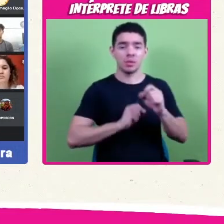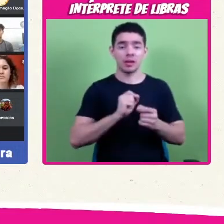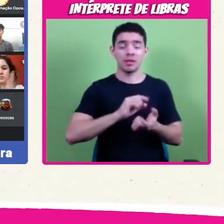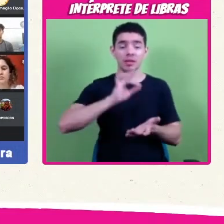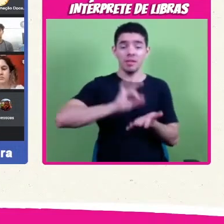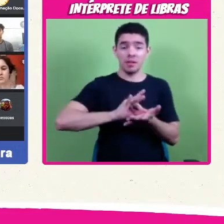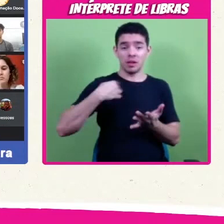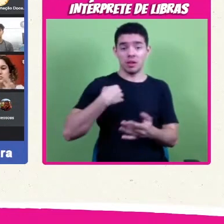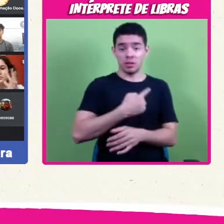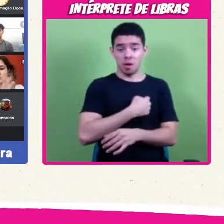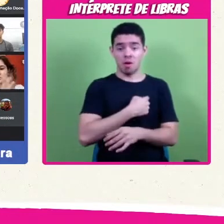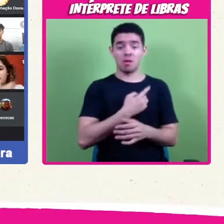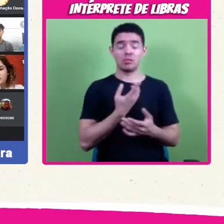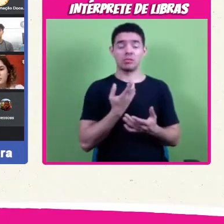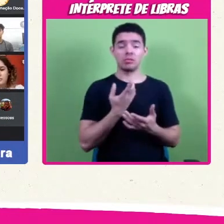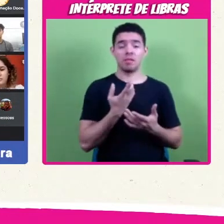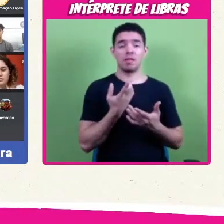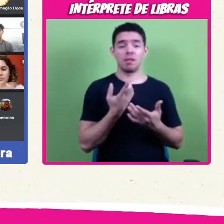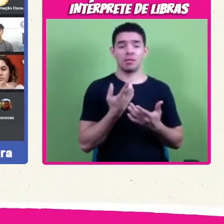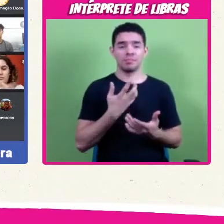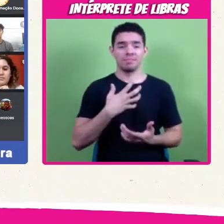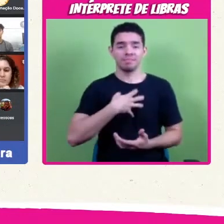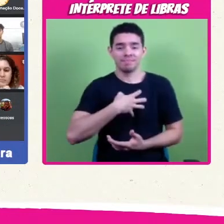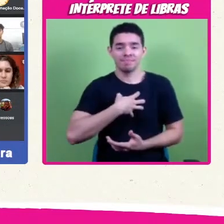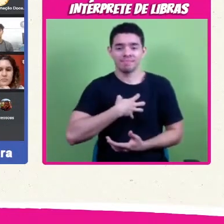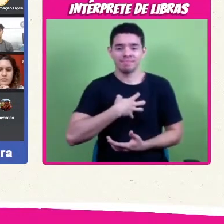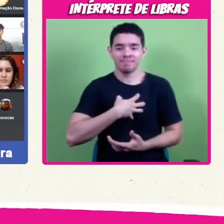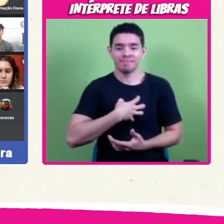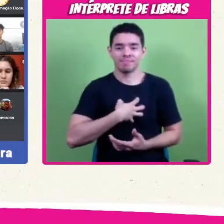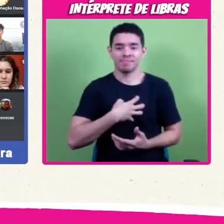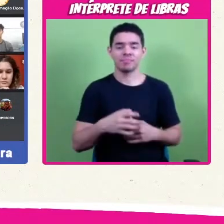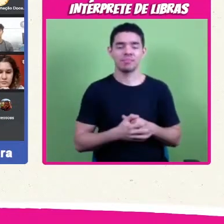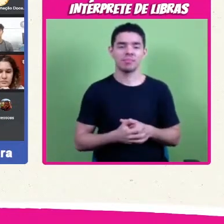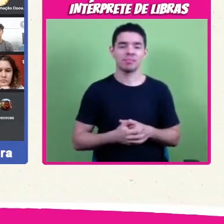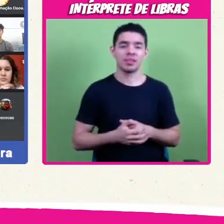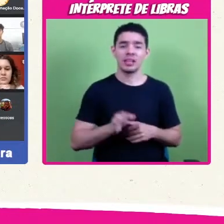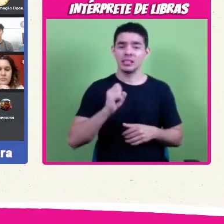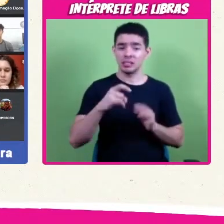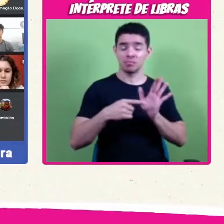nós não estamos sendo legitimadas pelo nosso afeto, isso nos marginaliza